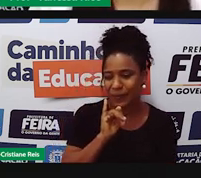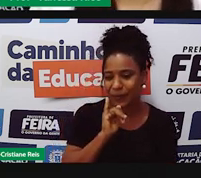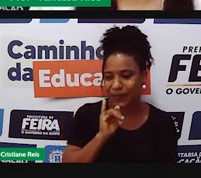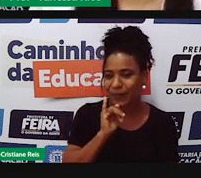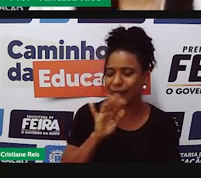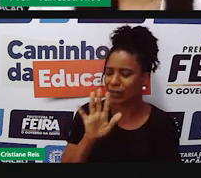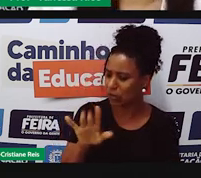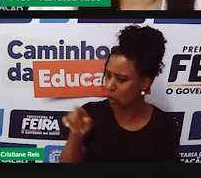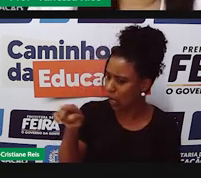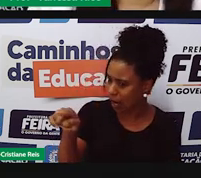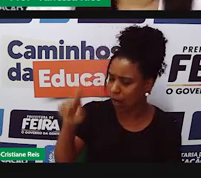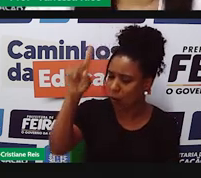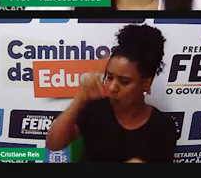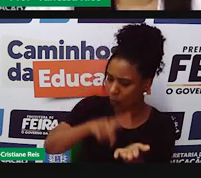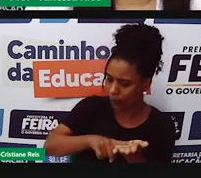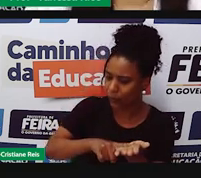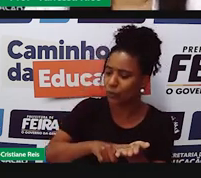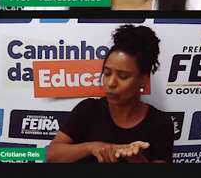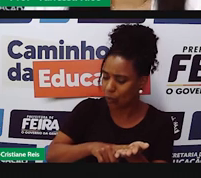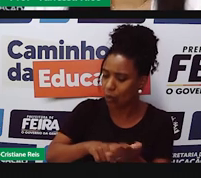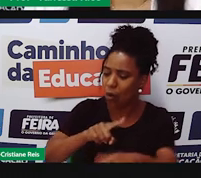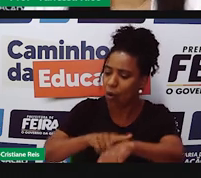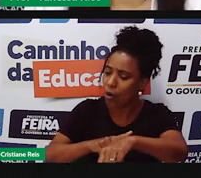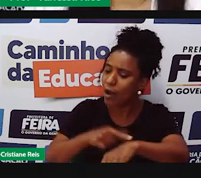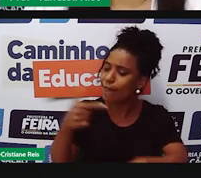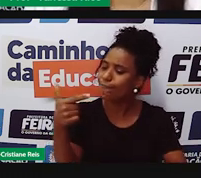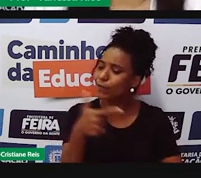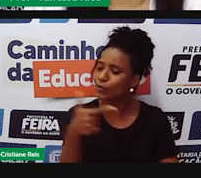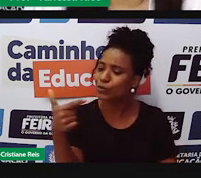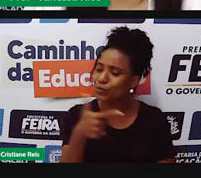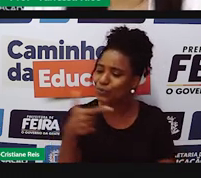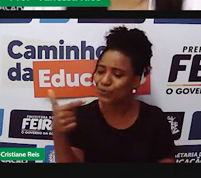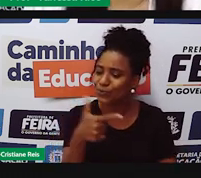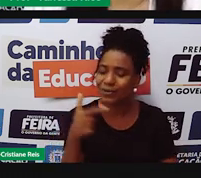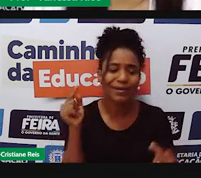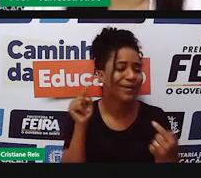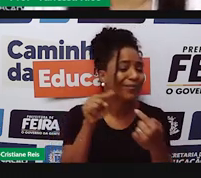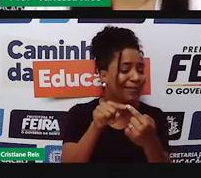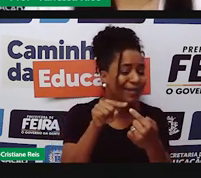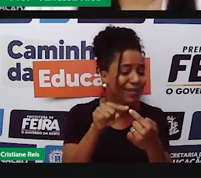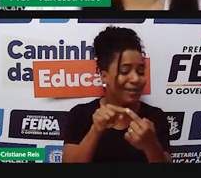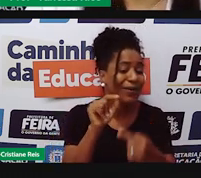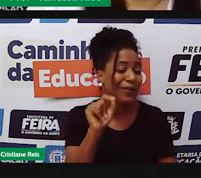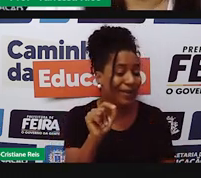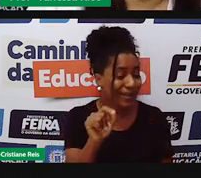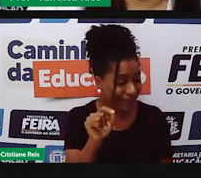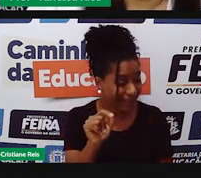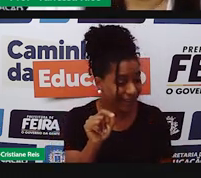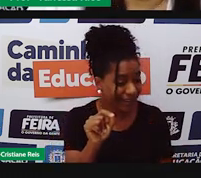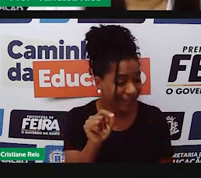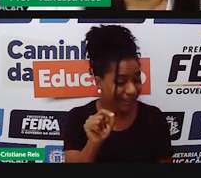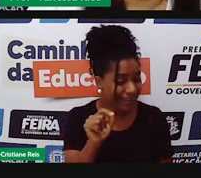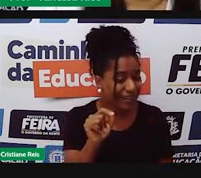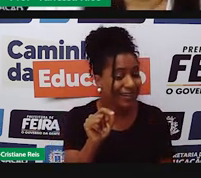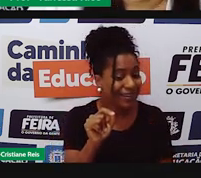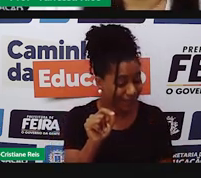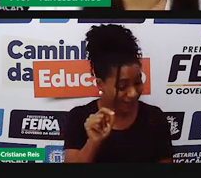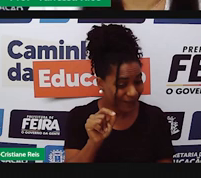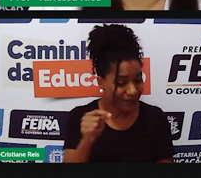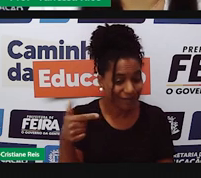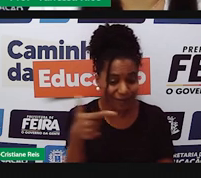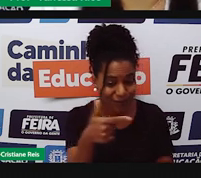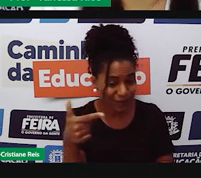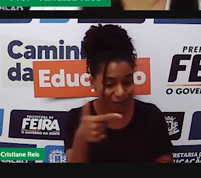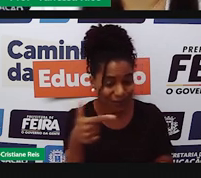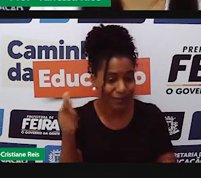às 22 horas. Então, a gente entende que 22 horas correspondem a qual horário? A